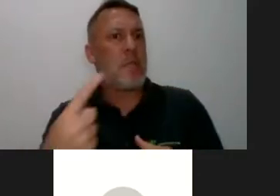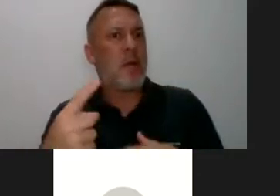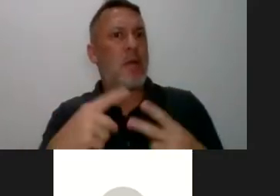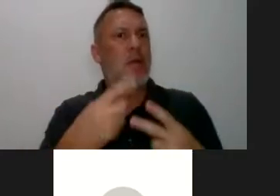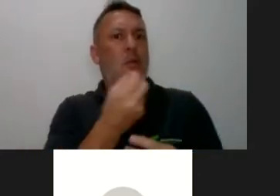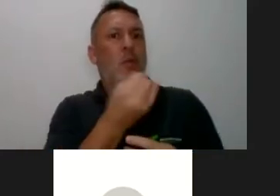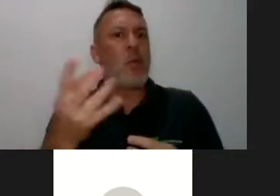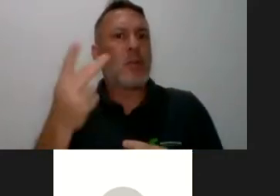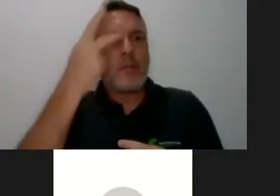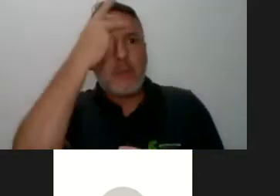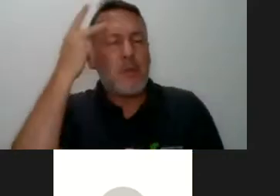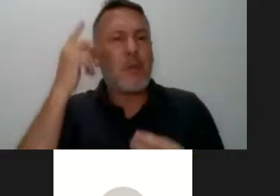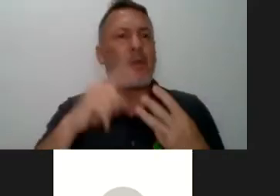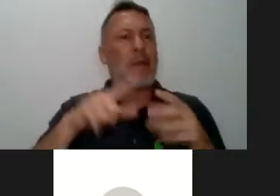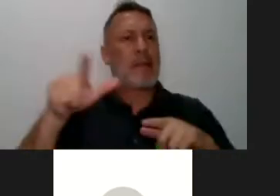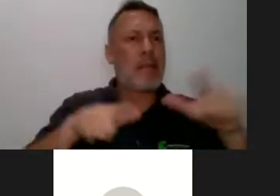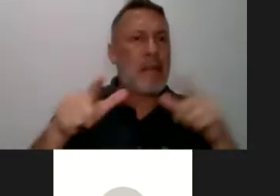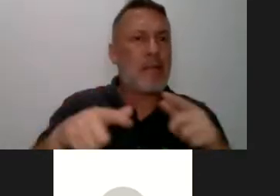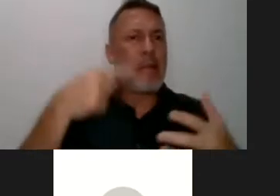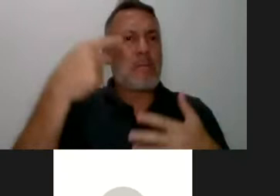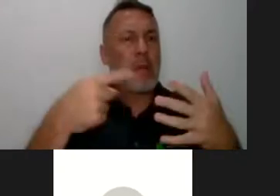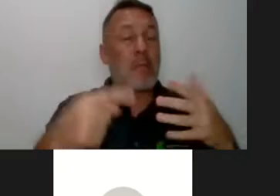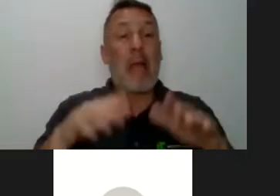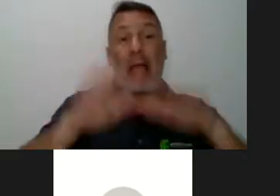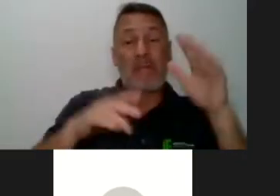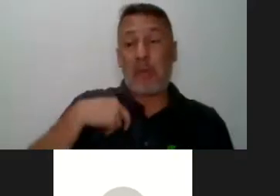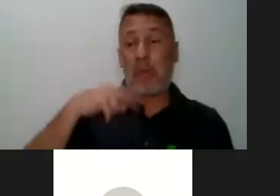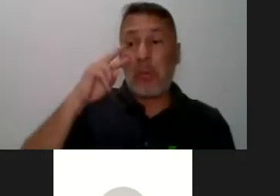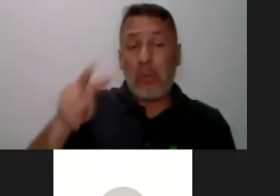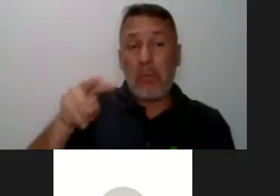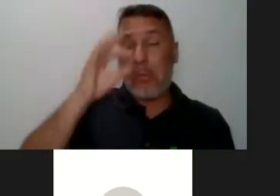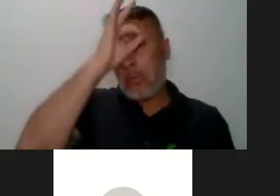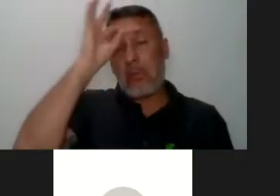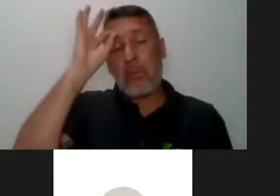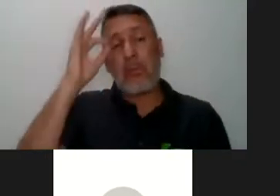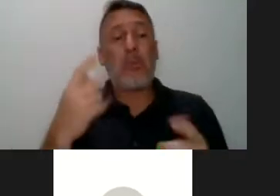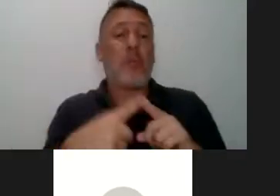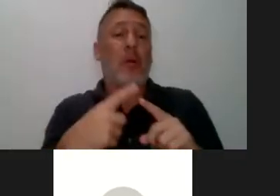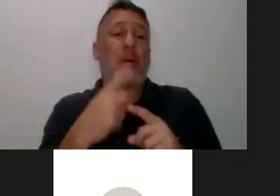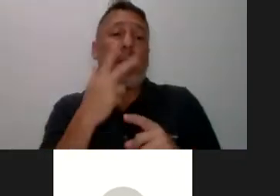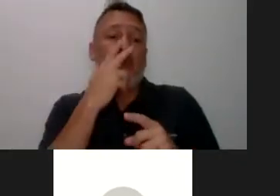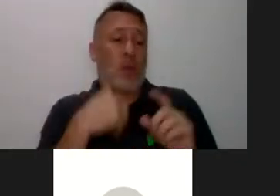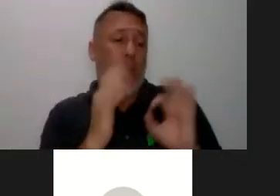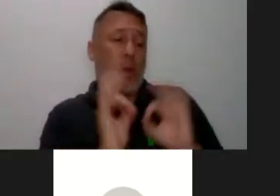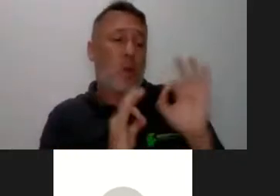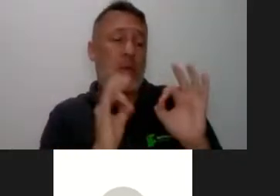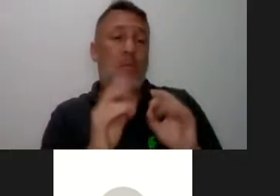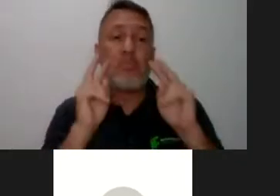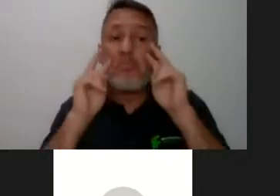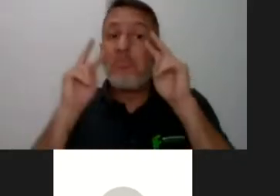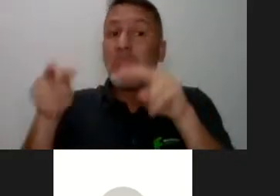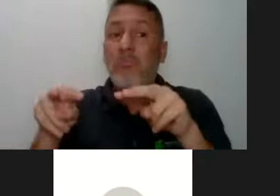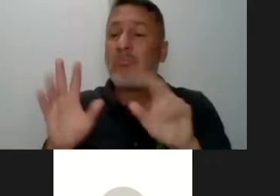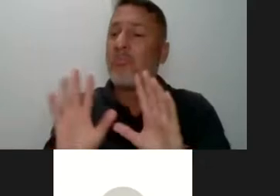gente... às vezes não se dá conta, porque a gente fica aí no rol da nossa organização, né, do